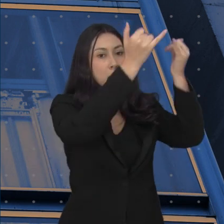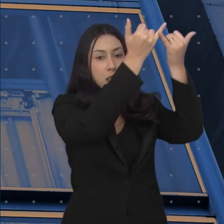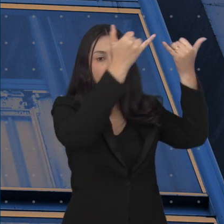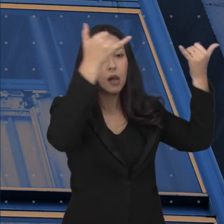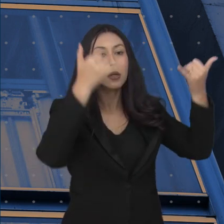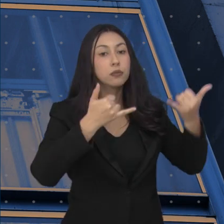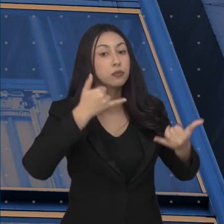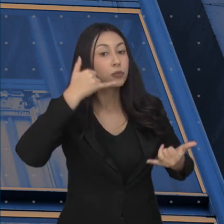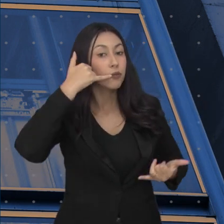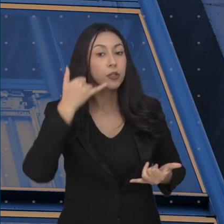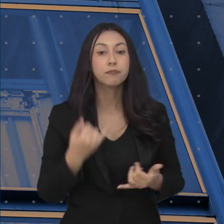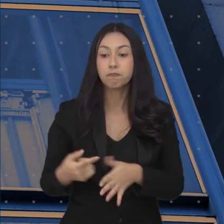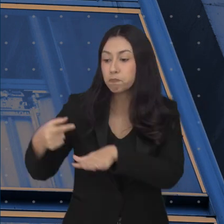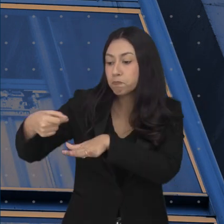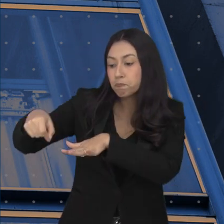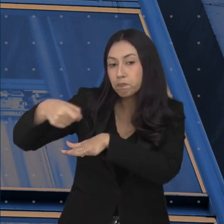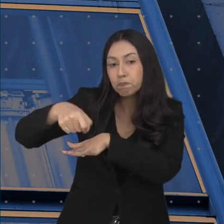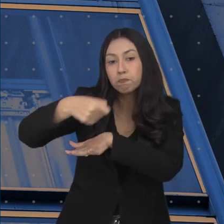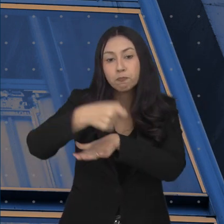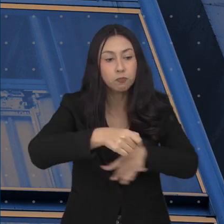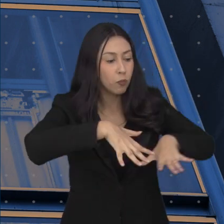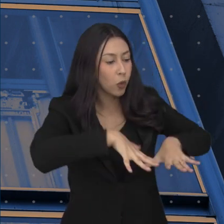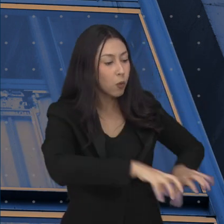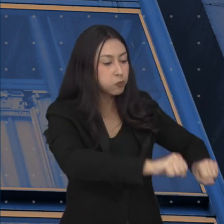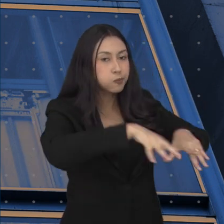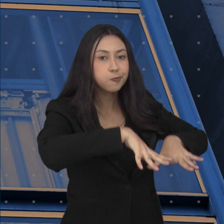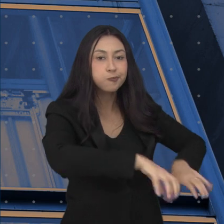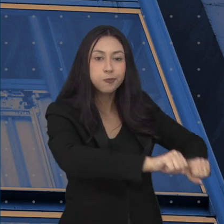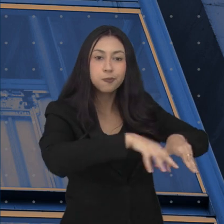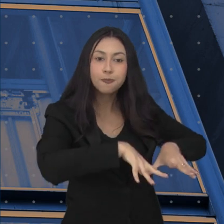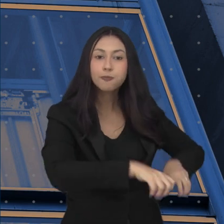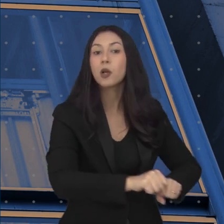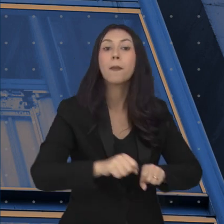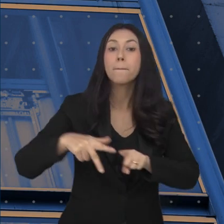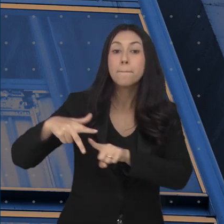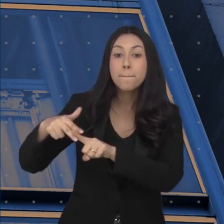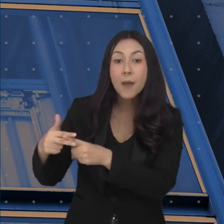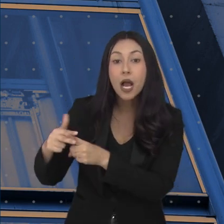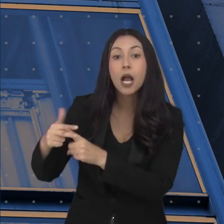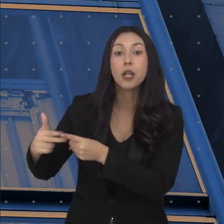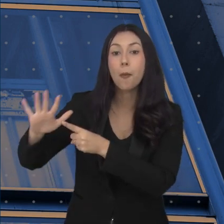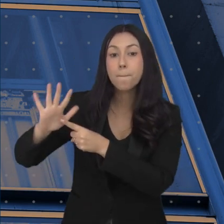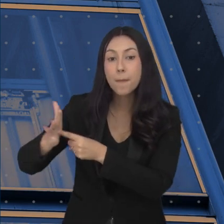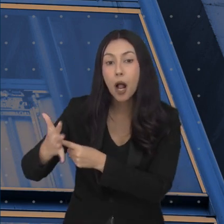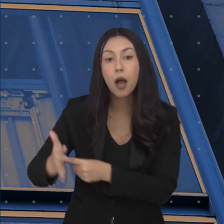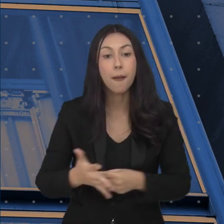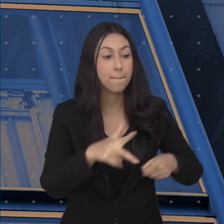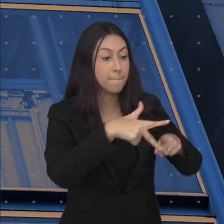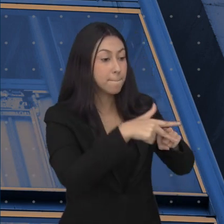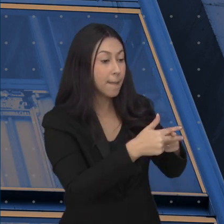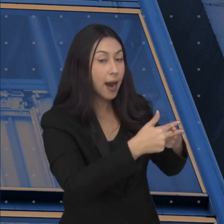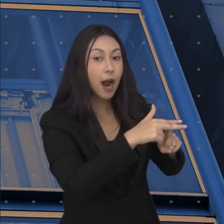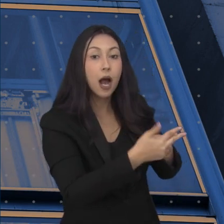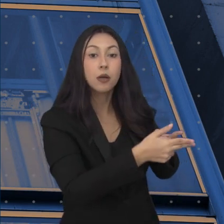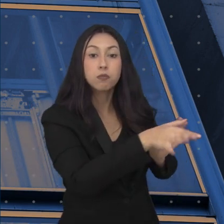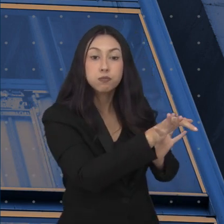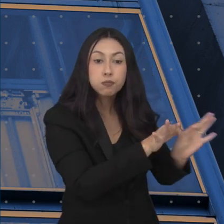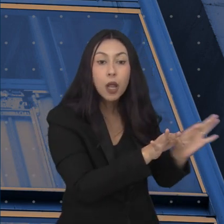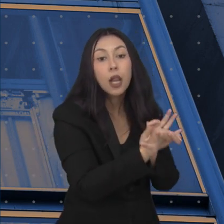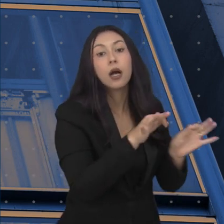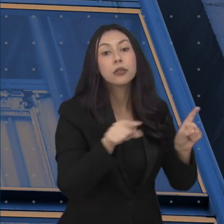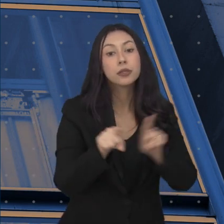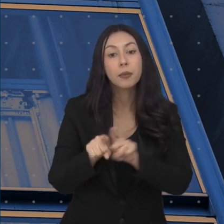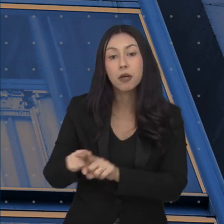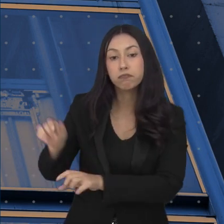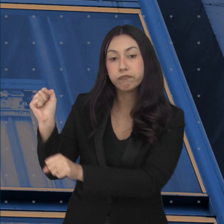telefônicas e telegráficas, manicure e pedicure, maceiro, mecânico de motor a diesel, mecânico montador, montador